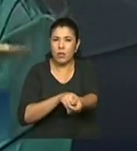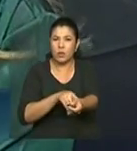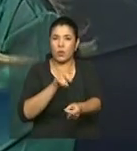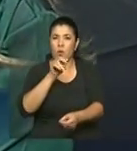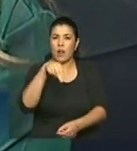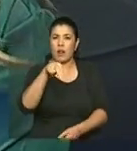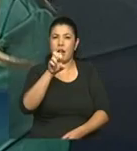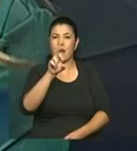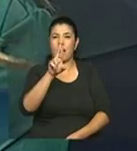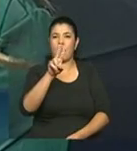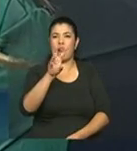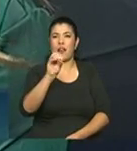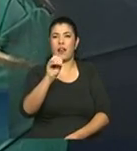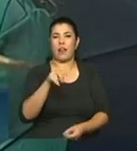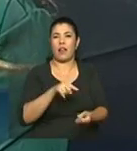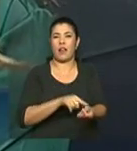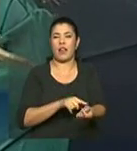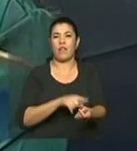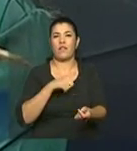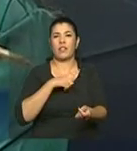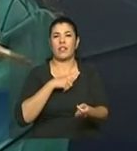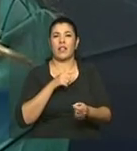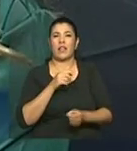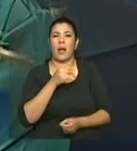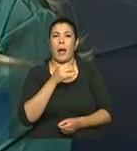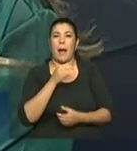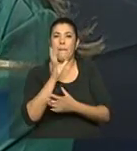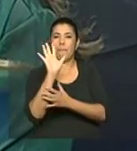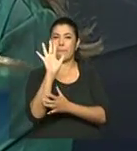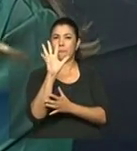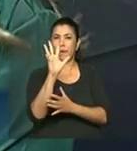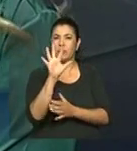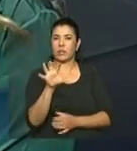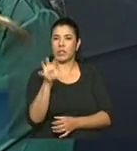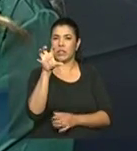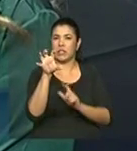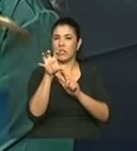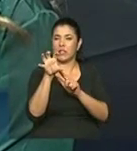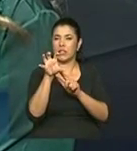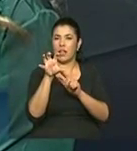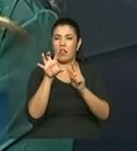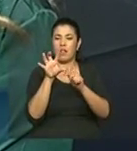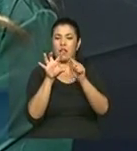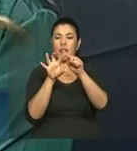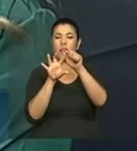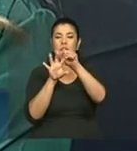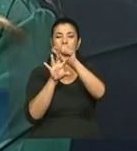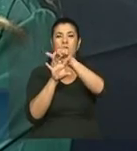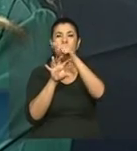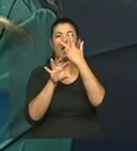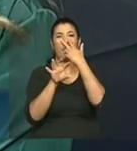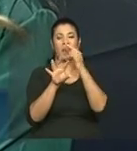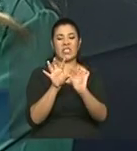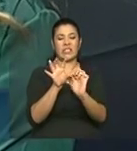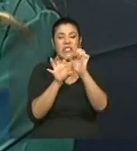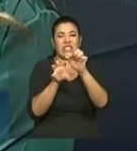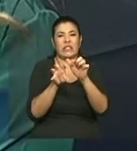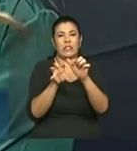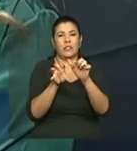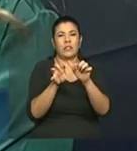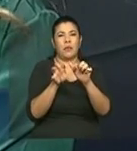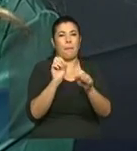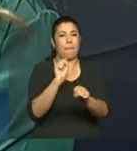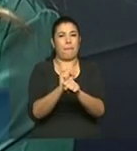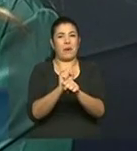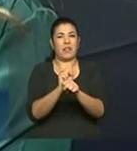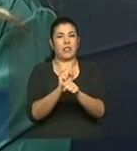pele, e você pode ter a chamada mão em garra, que é a mão do paciente, os dedos eles ficam no formato de garra,